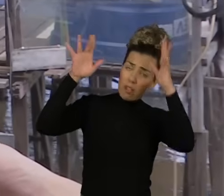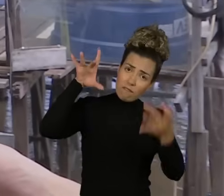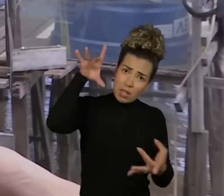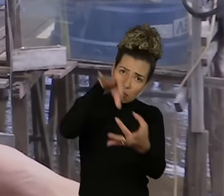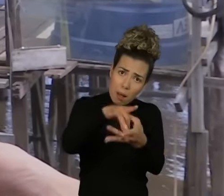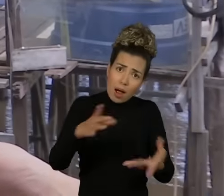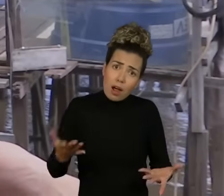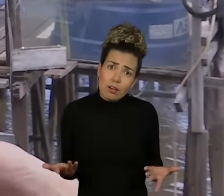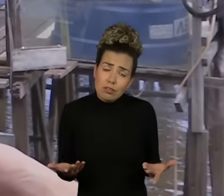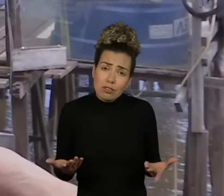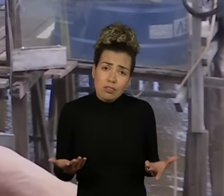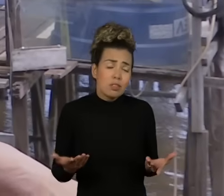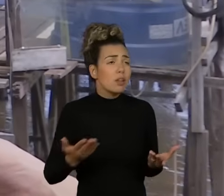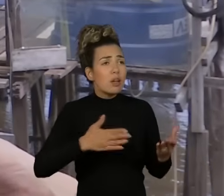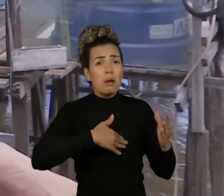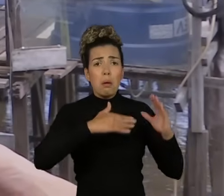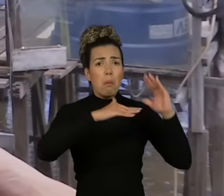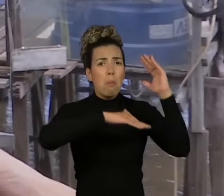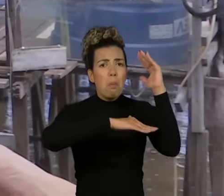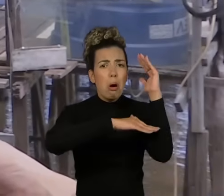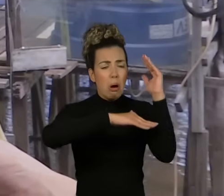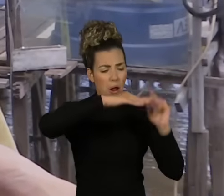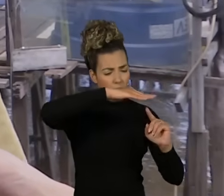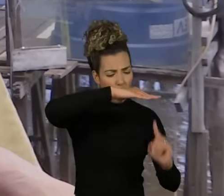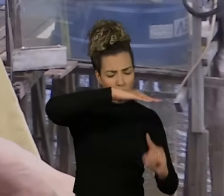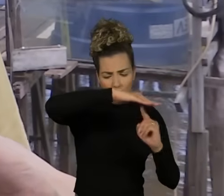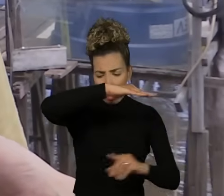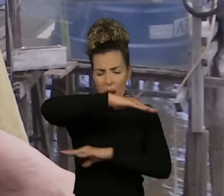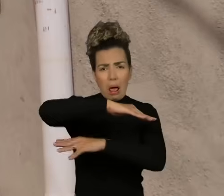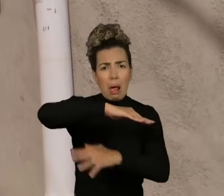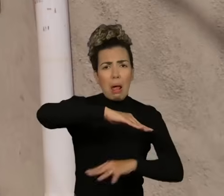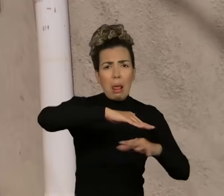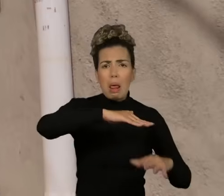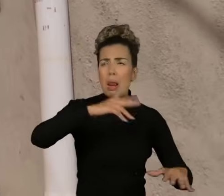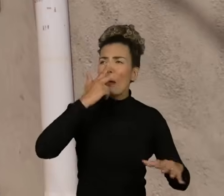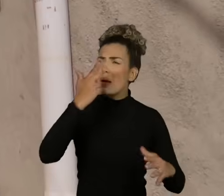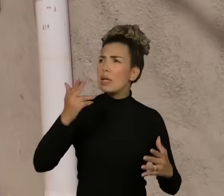que se tem, a desigualdade econômica, o que é que a gente pensa sobre isso.